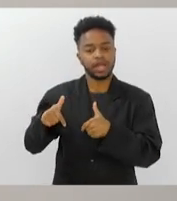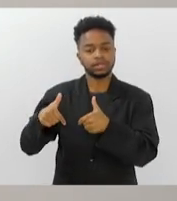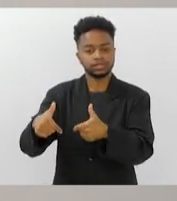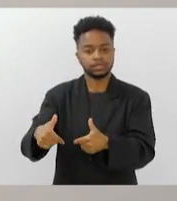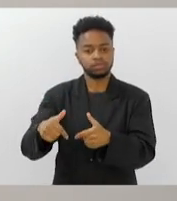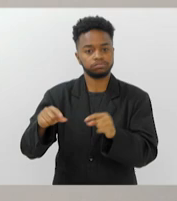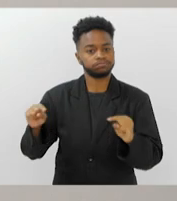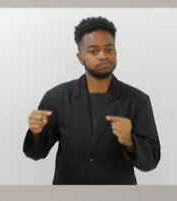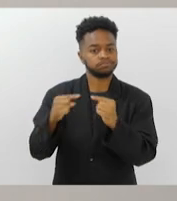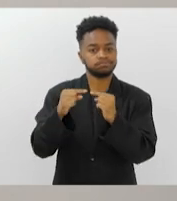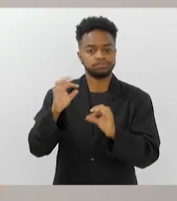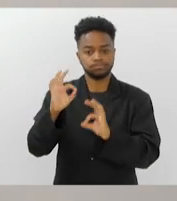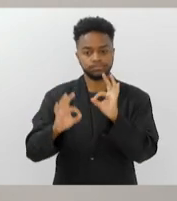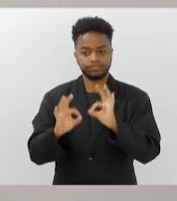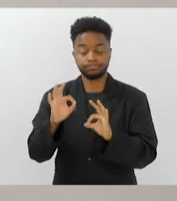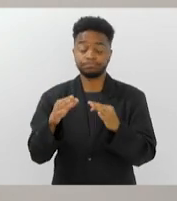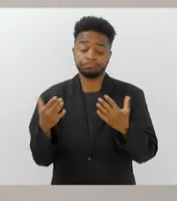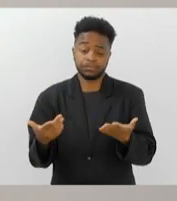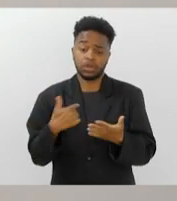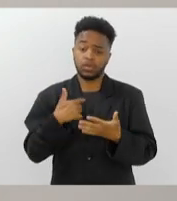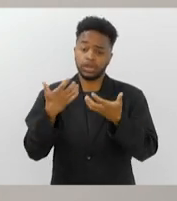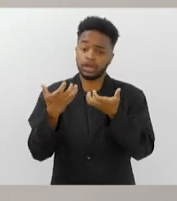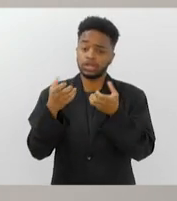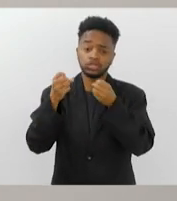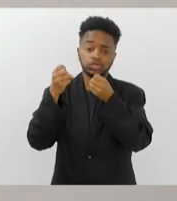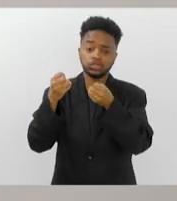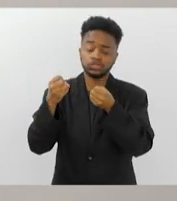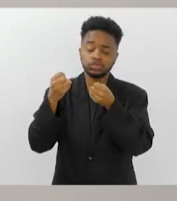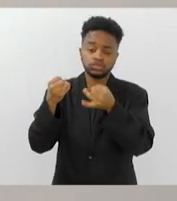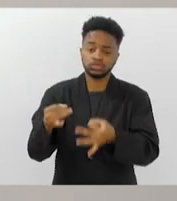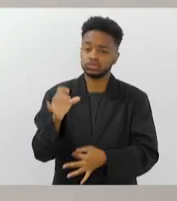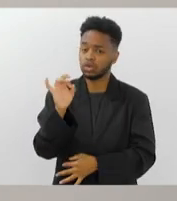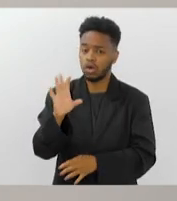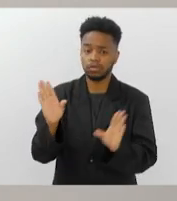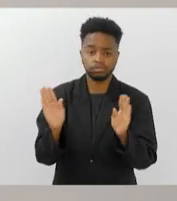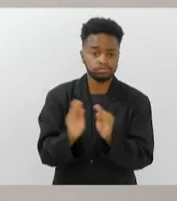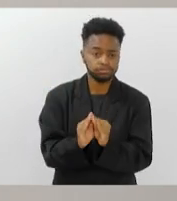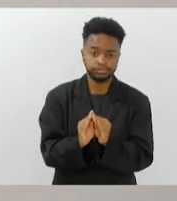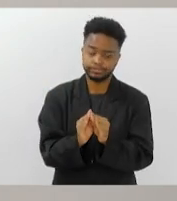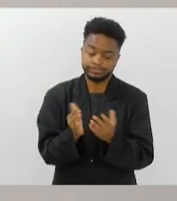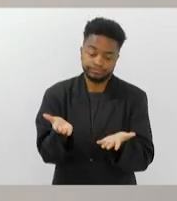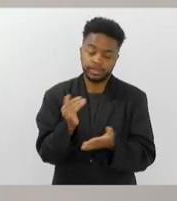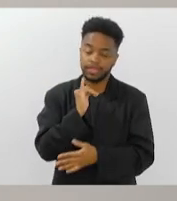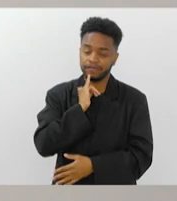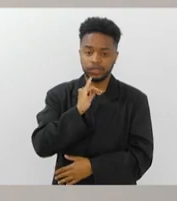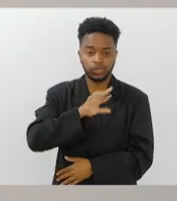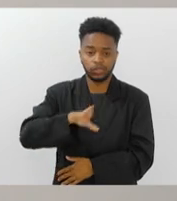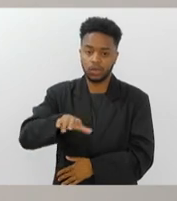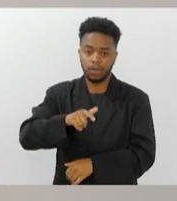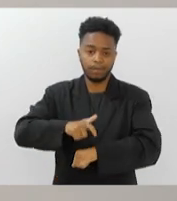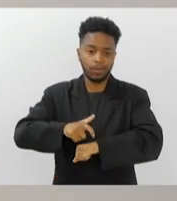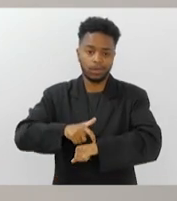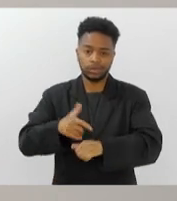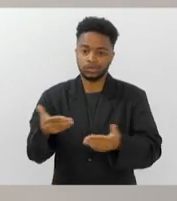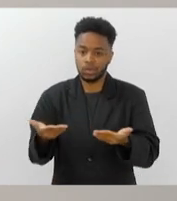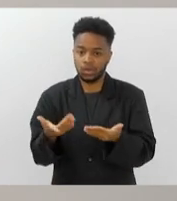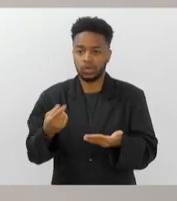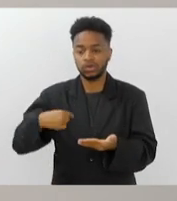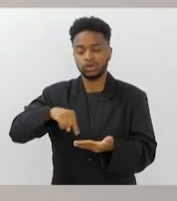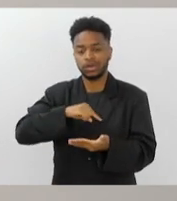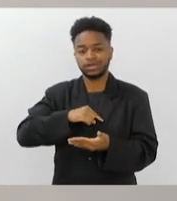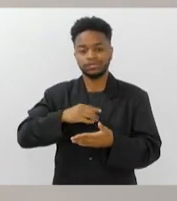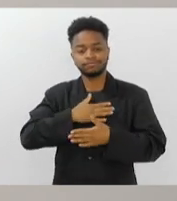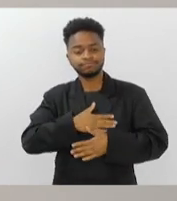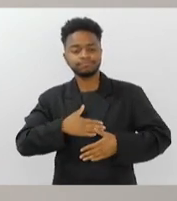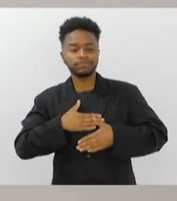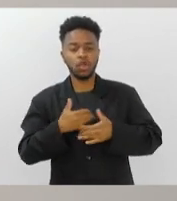planejadas A princípio eu só queria dar ess dar essa palavra infelizmente né não é o momento da gente falar com prazer ou